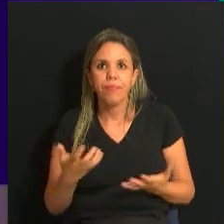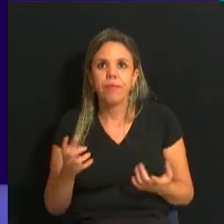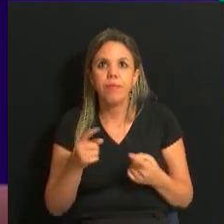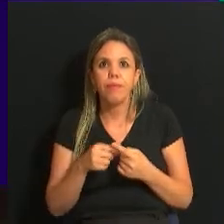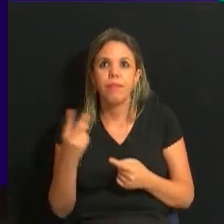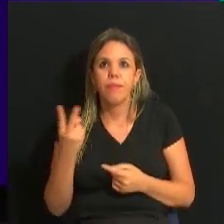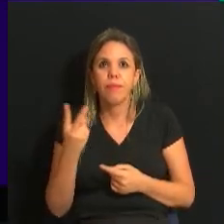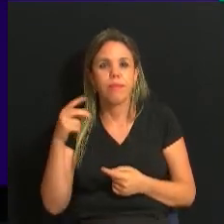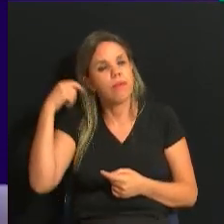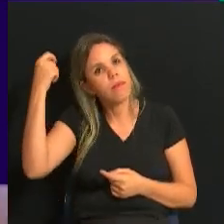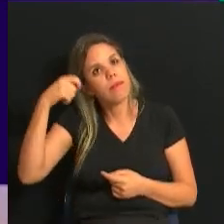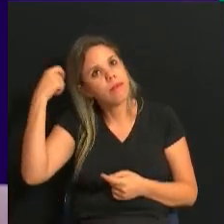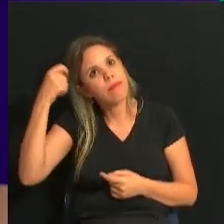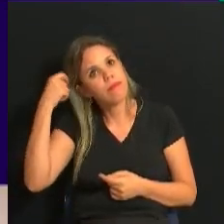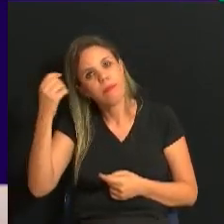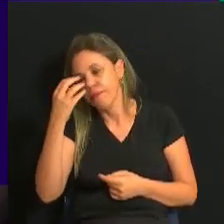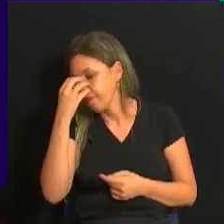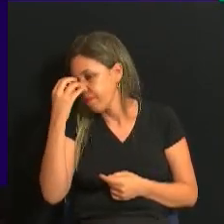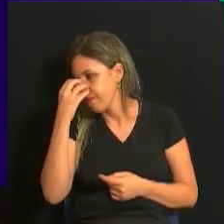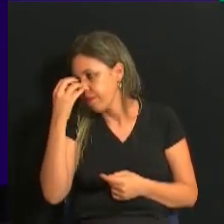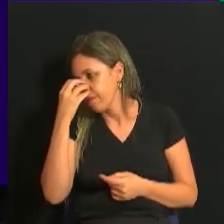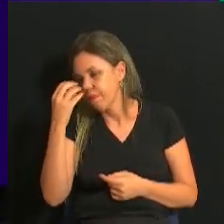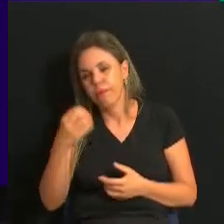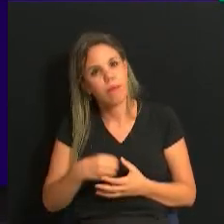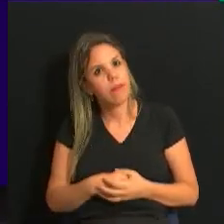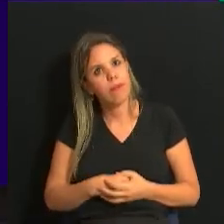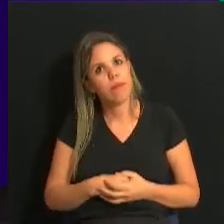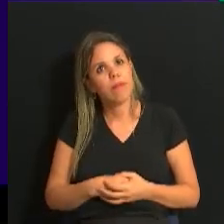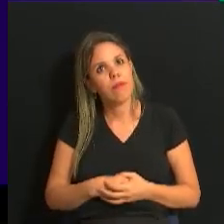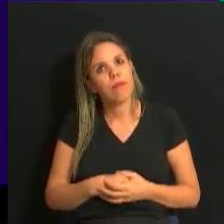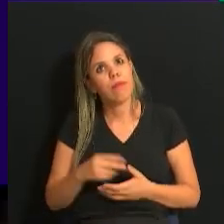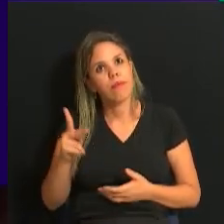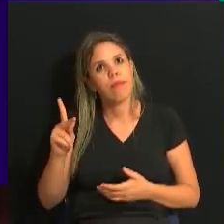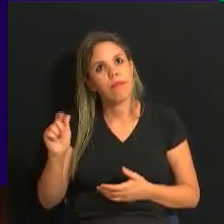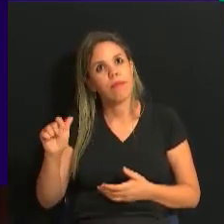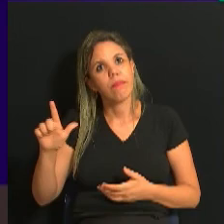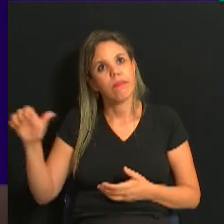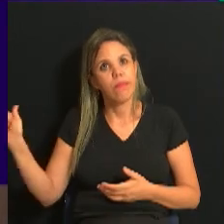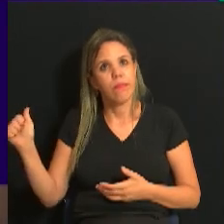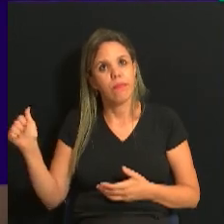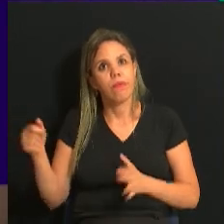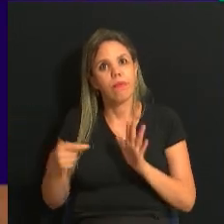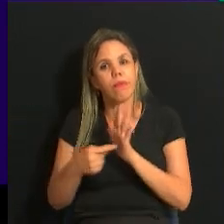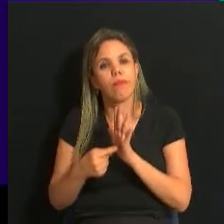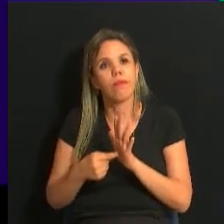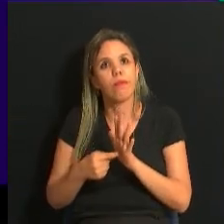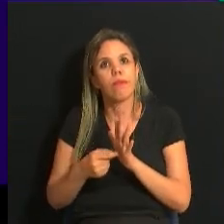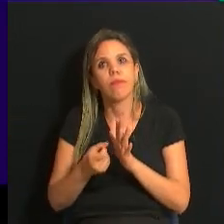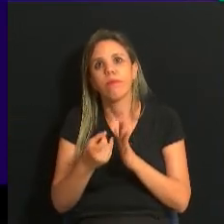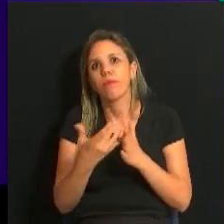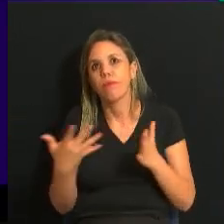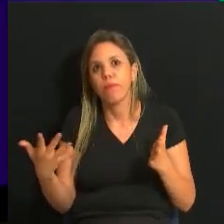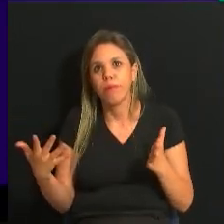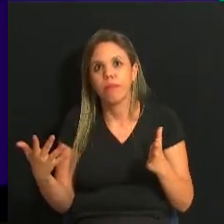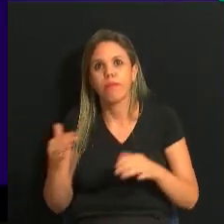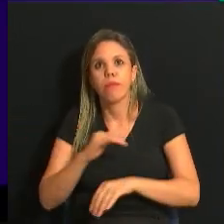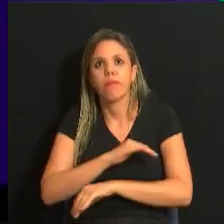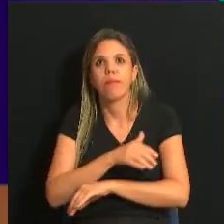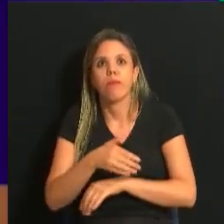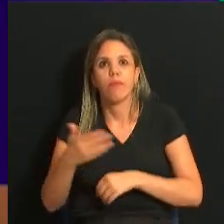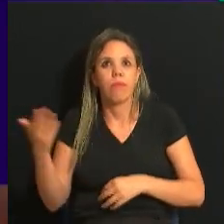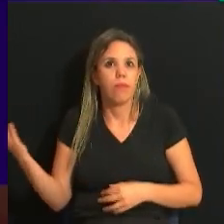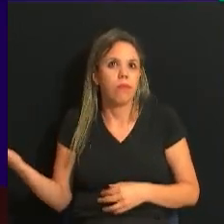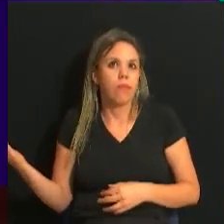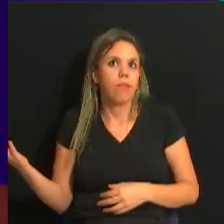de artistas palhaços Alan Ortega e Pamela Leone, com a mostra de repertório Esquina Cômica. Será